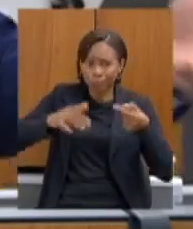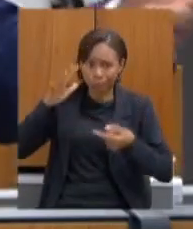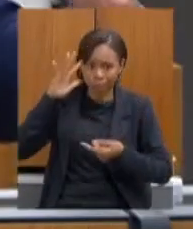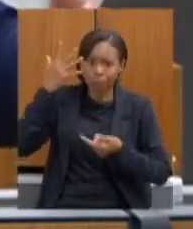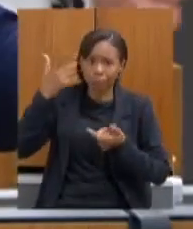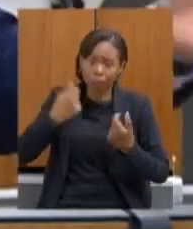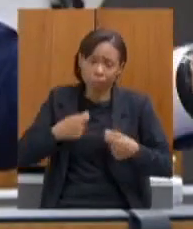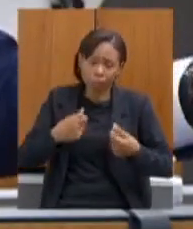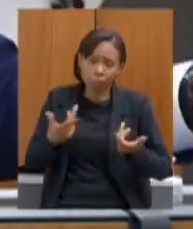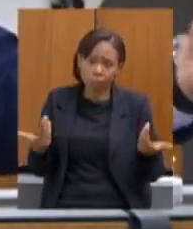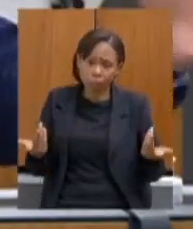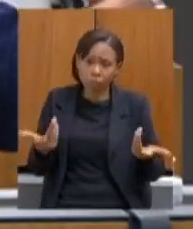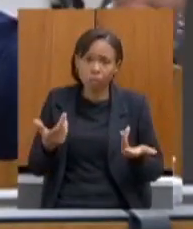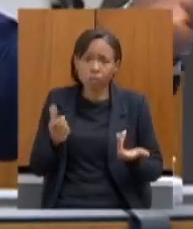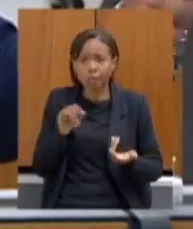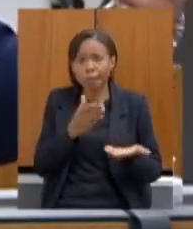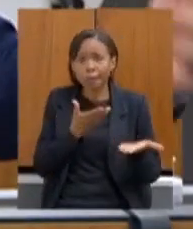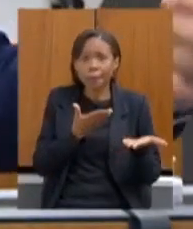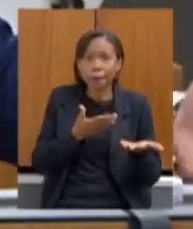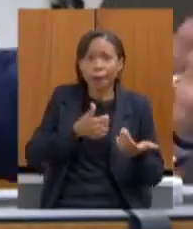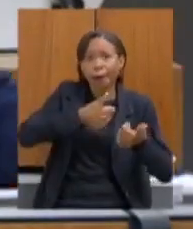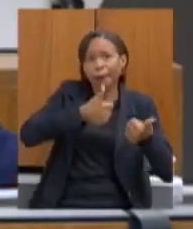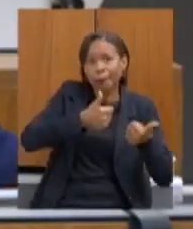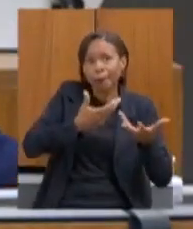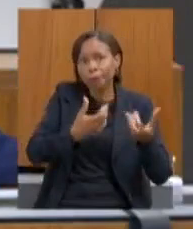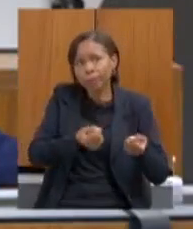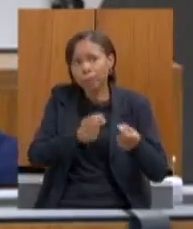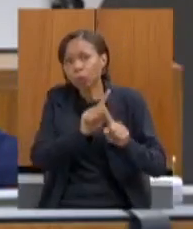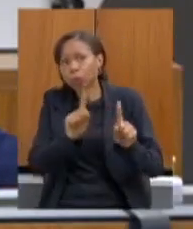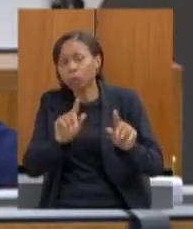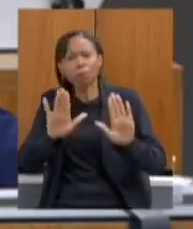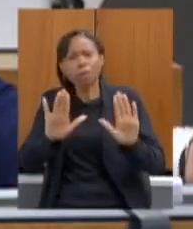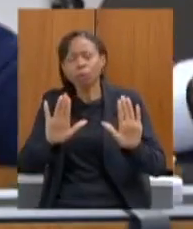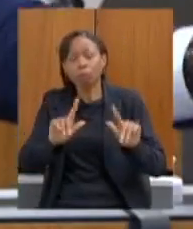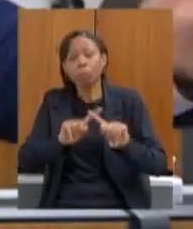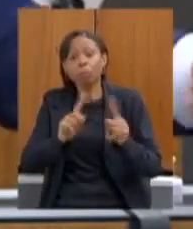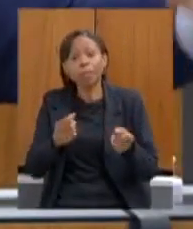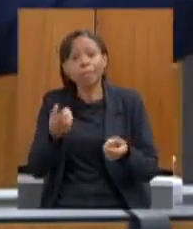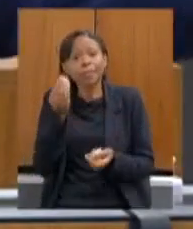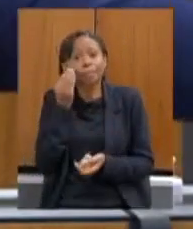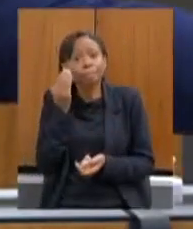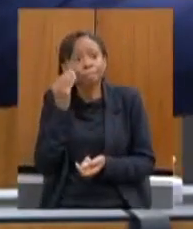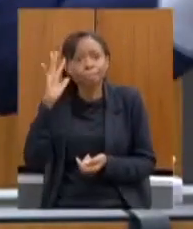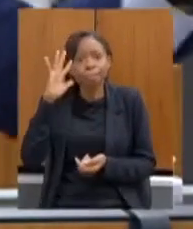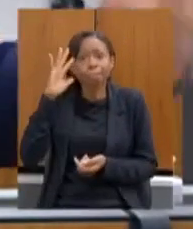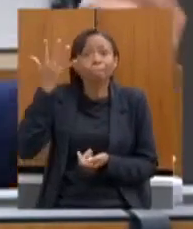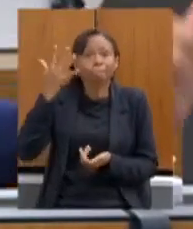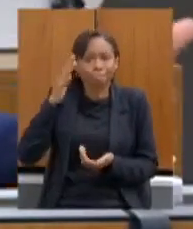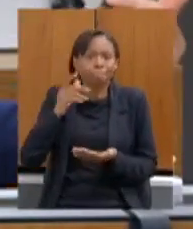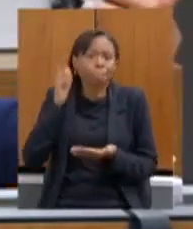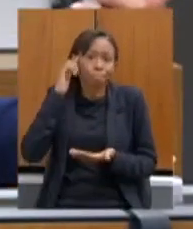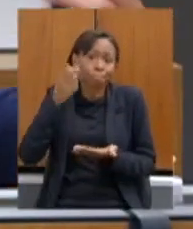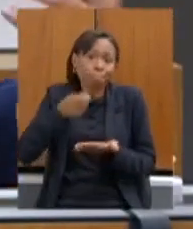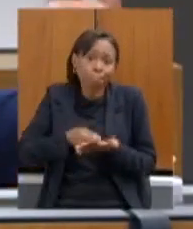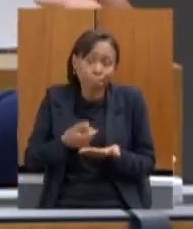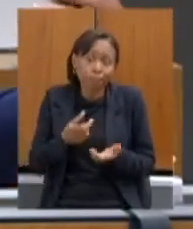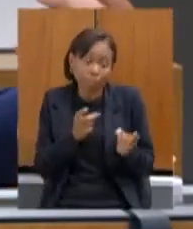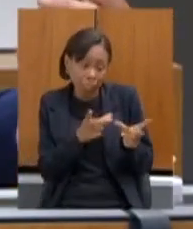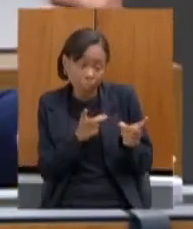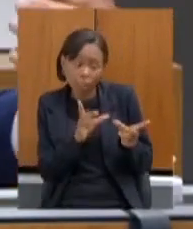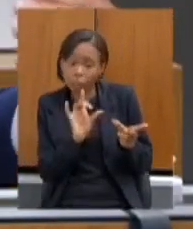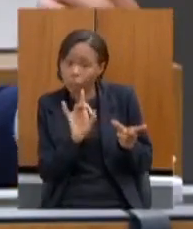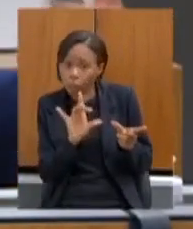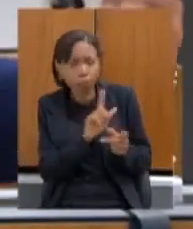não aprova ou reprova, mas discutir alternativas para a CEMIG. Mas, para além de desestatização, como que a gente faz